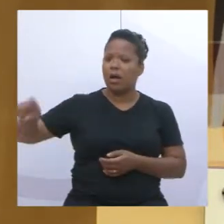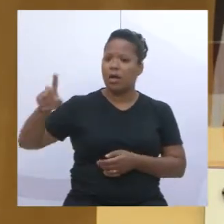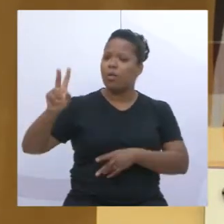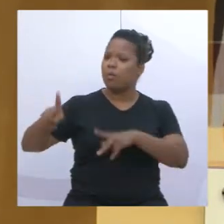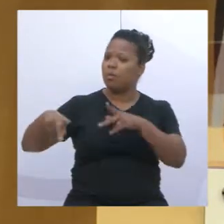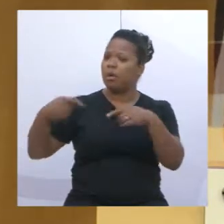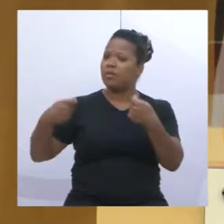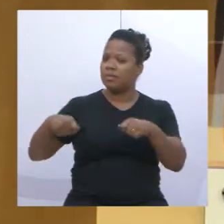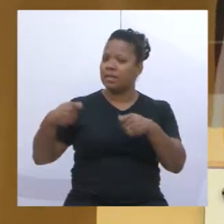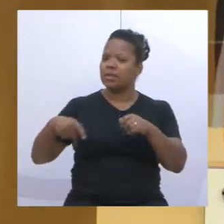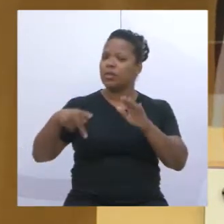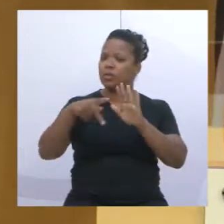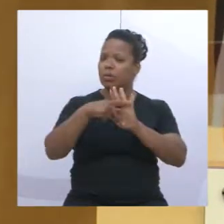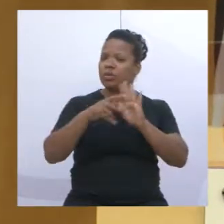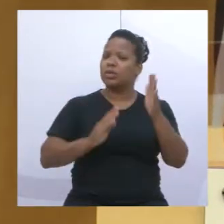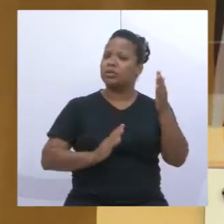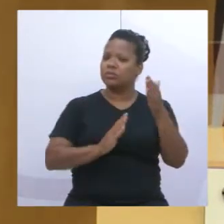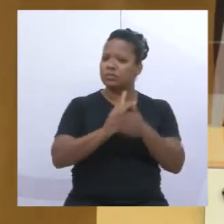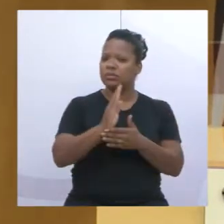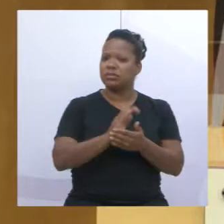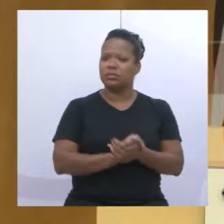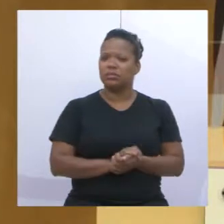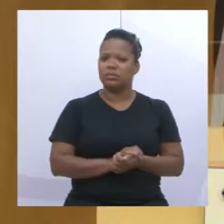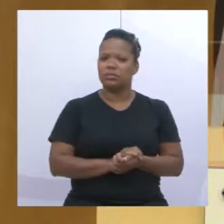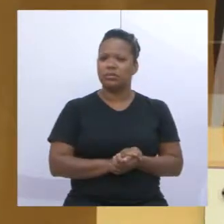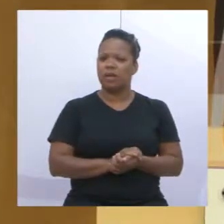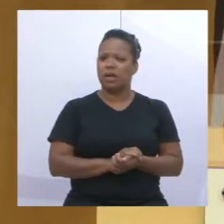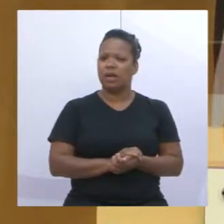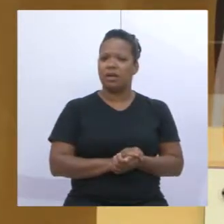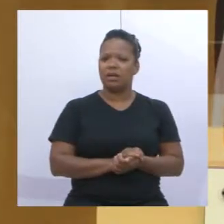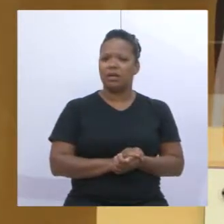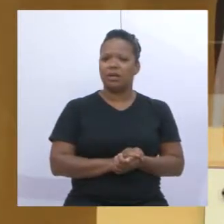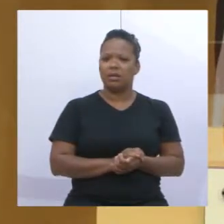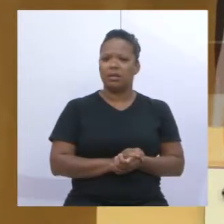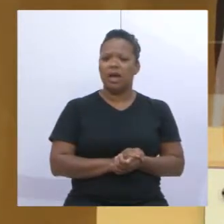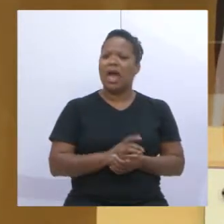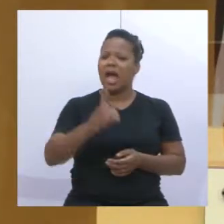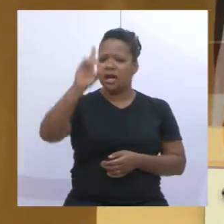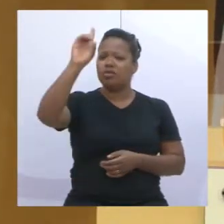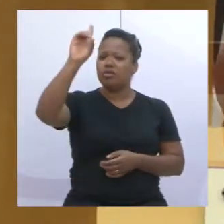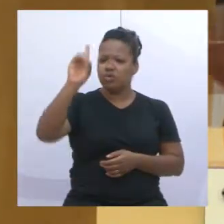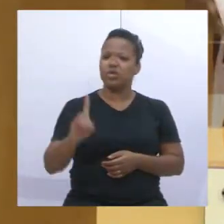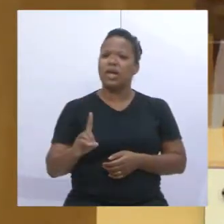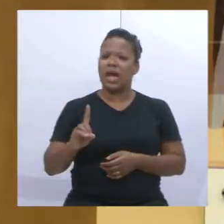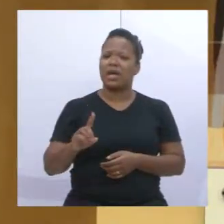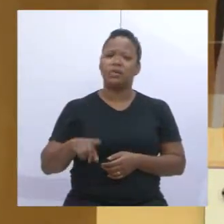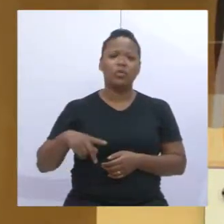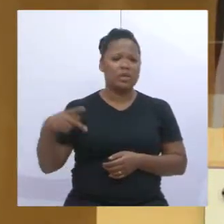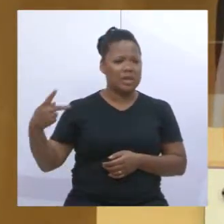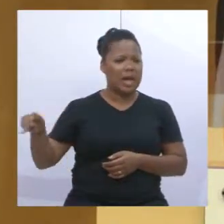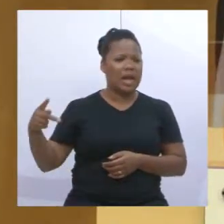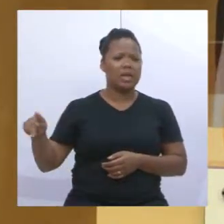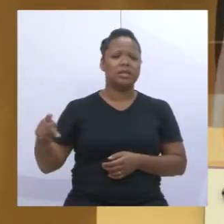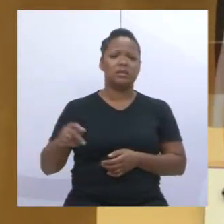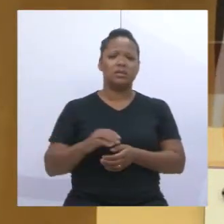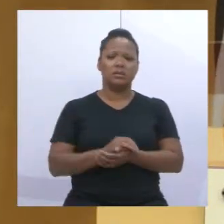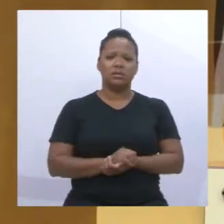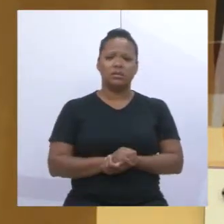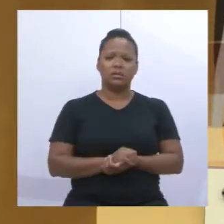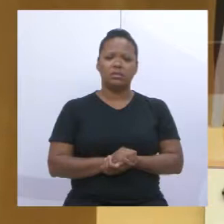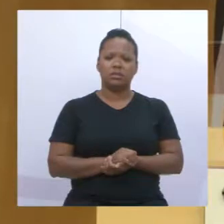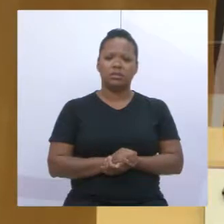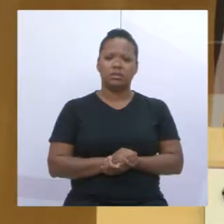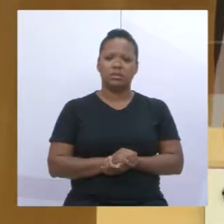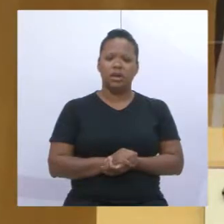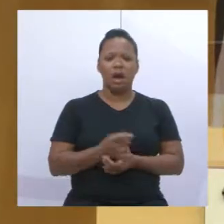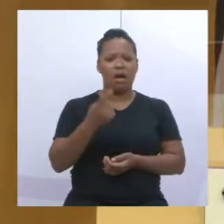muito desse projeto ser aprovado, para que a gente não humilhe a população, gente. Se é um direito do povo e da população e é lei, e aqui eu vejo